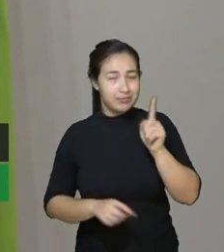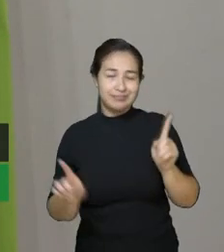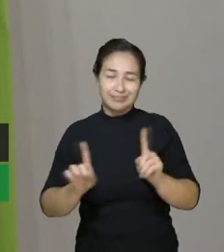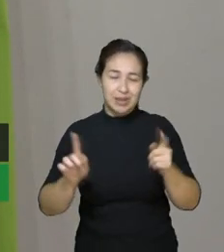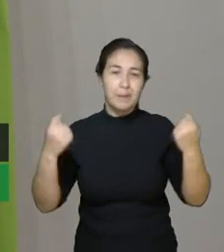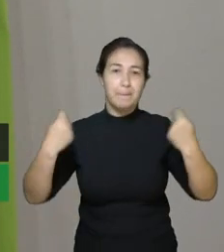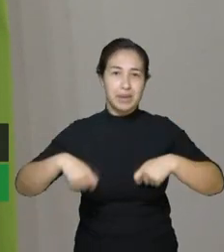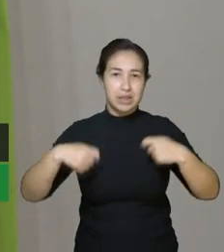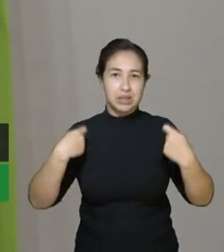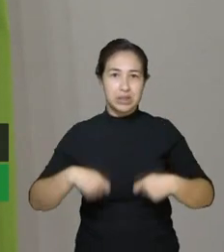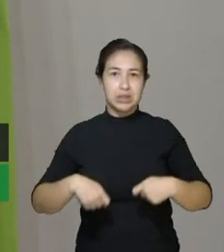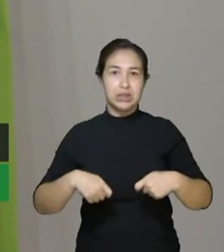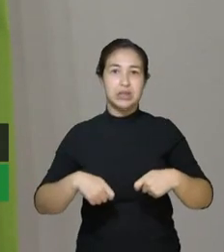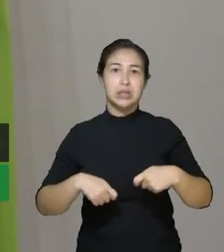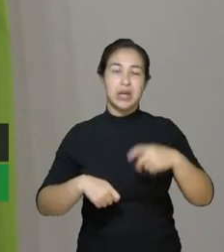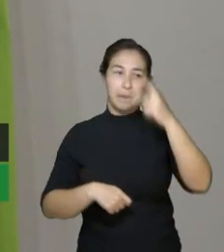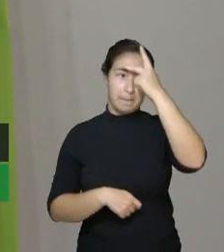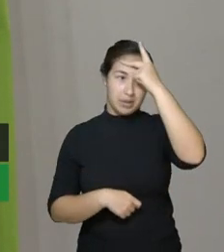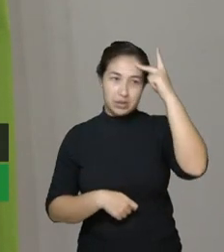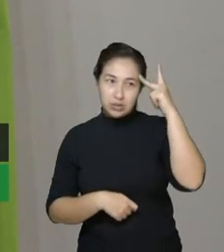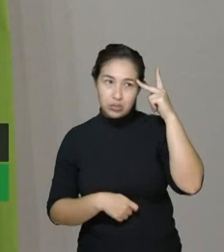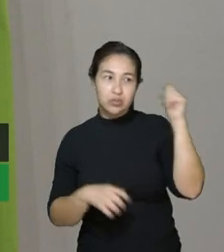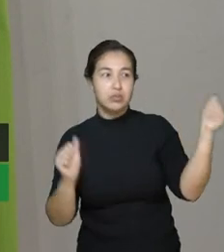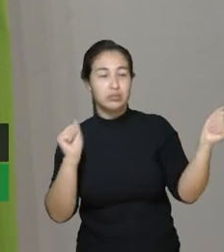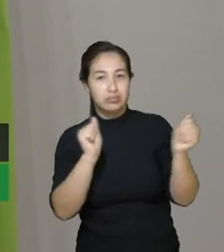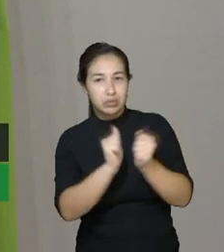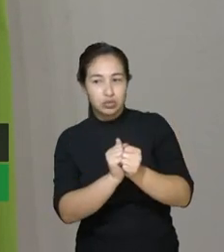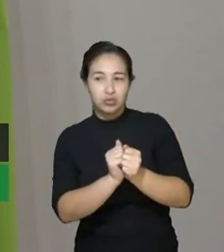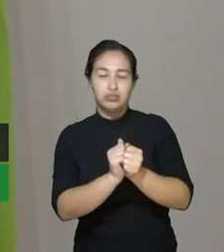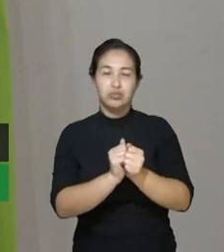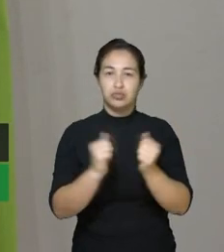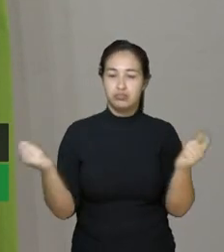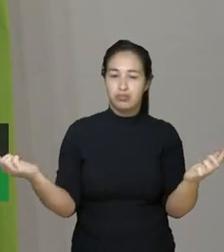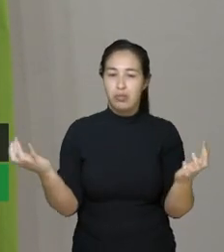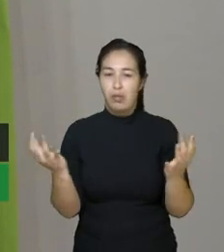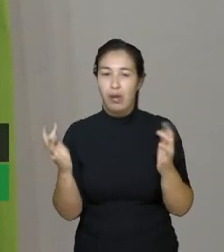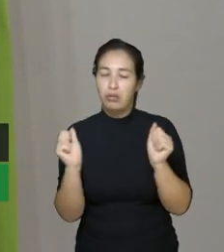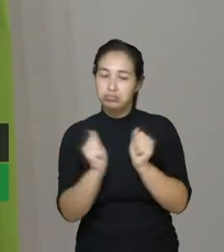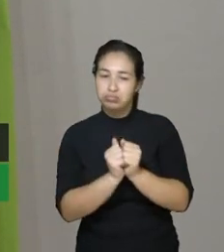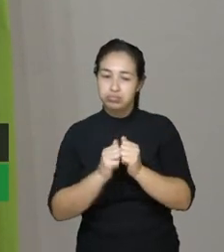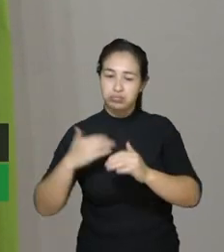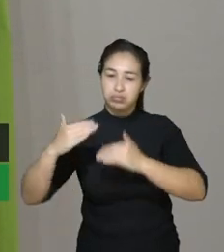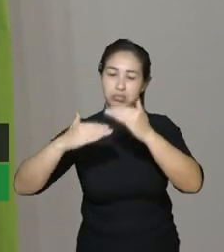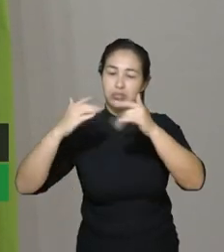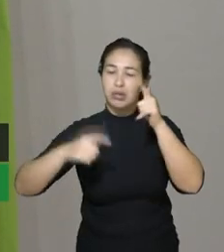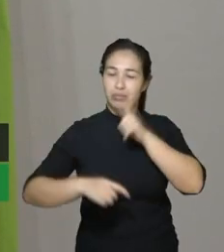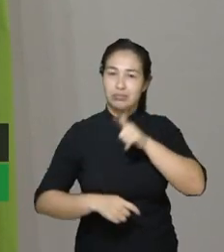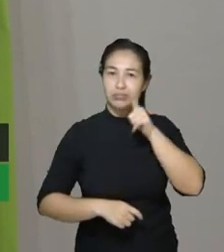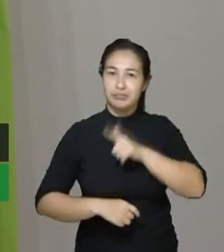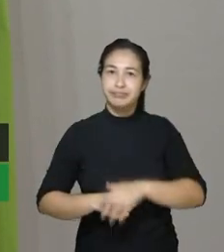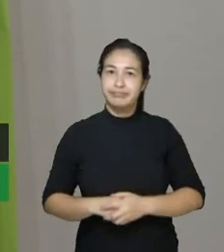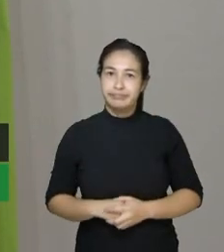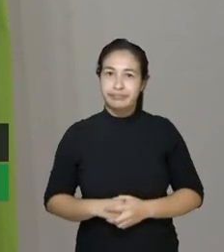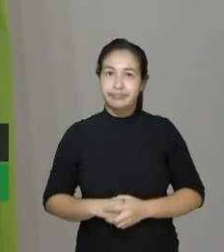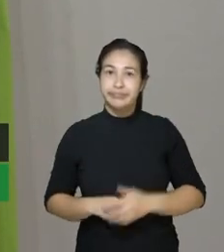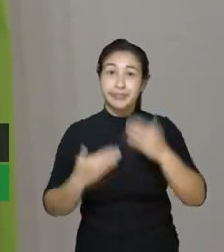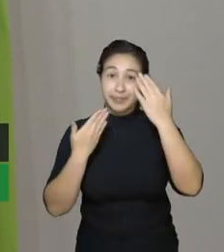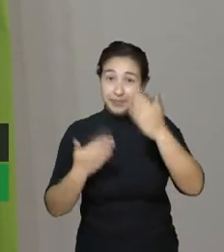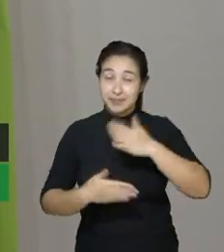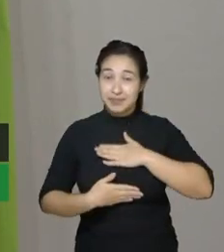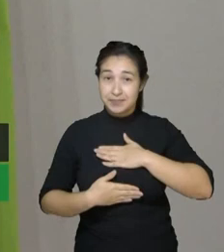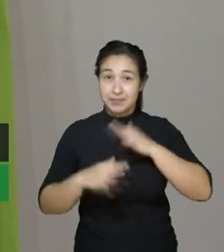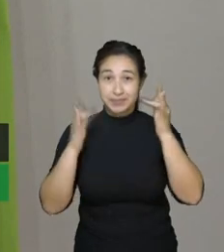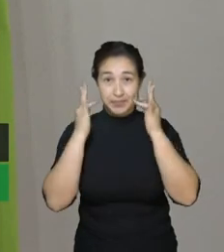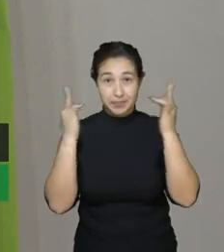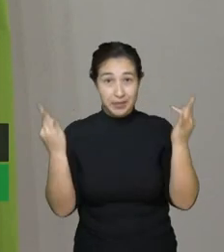precisa da equipe, a gente precisa do outro para poder crescer. Muito, muito obrigada. Eu quero agradecer a minha família, não